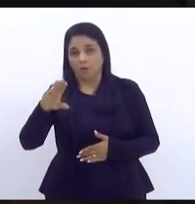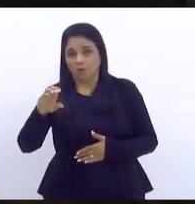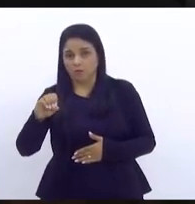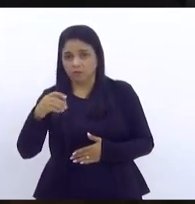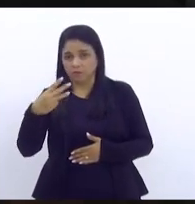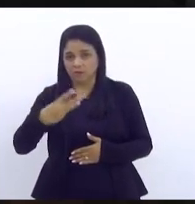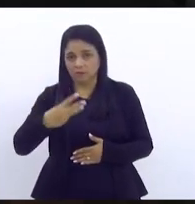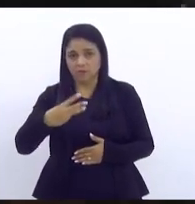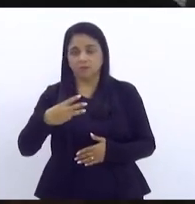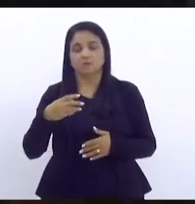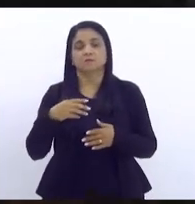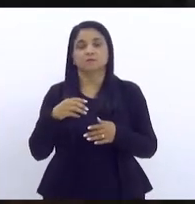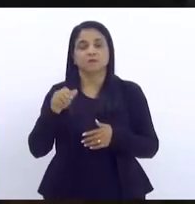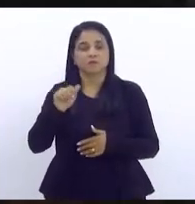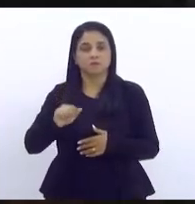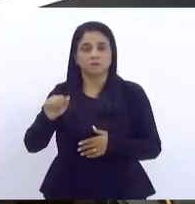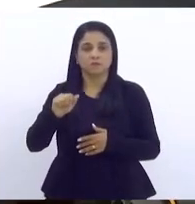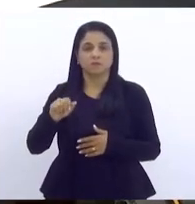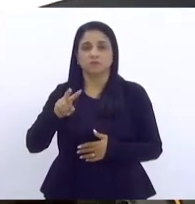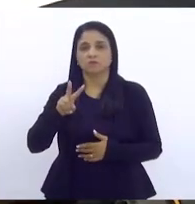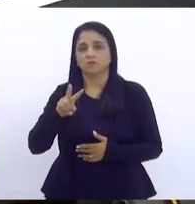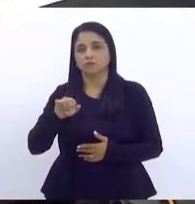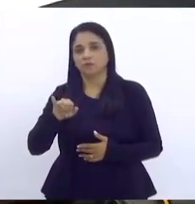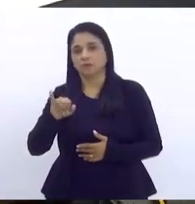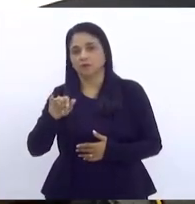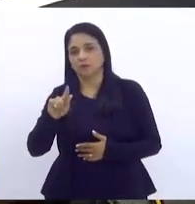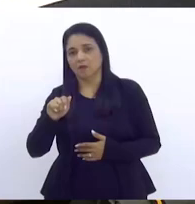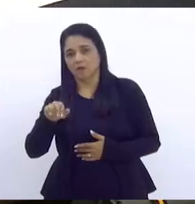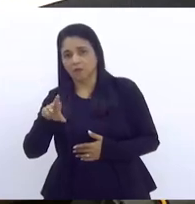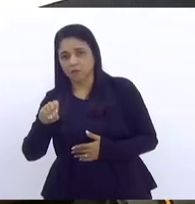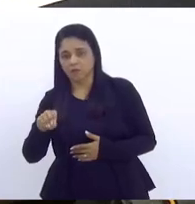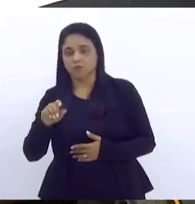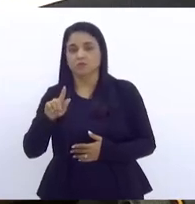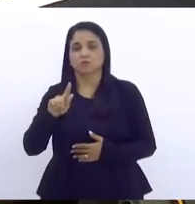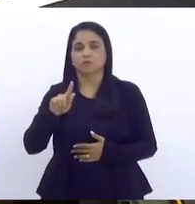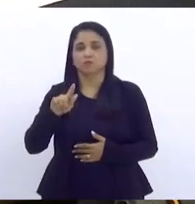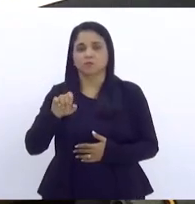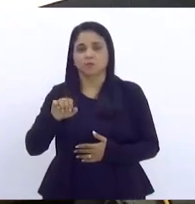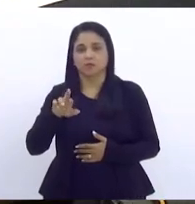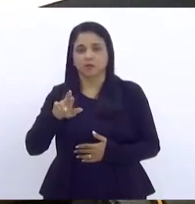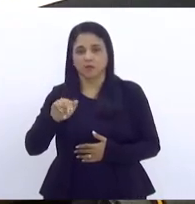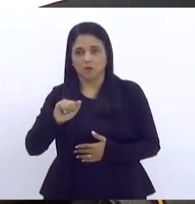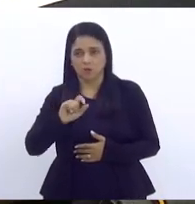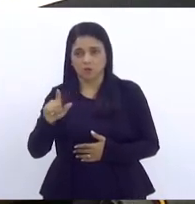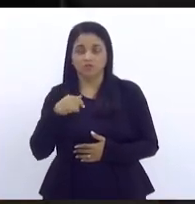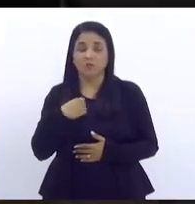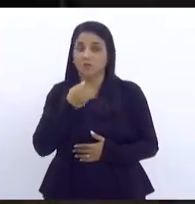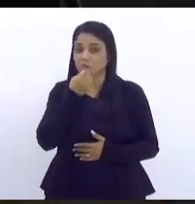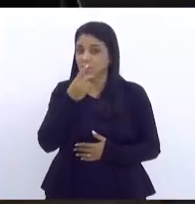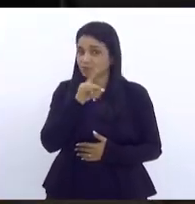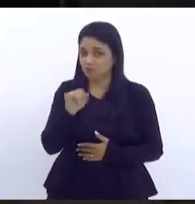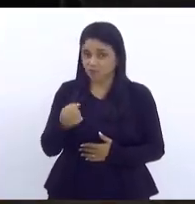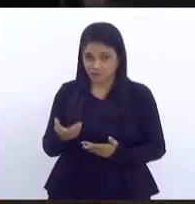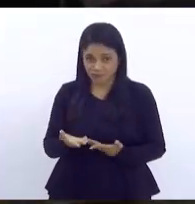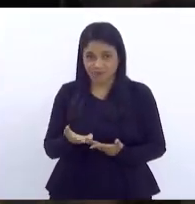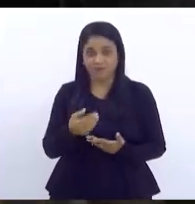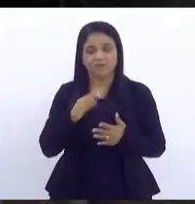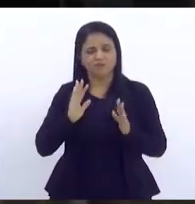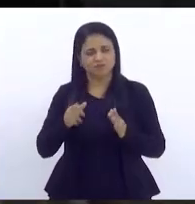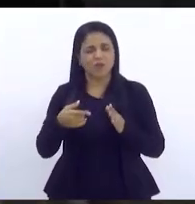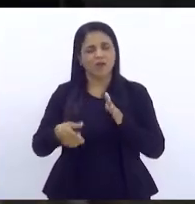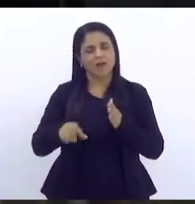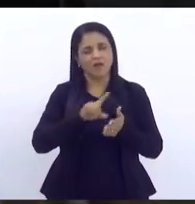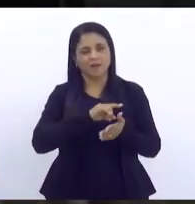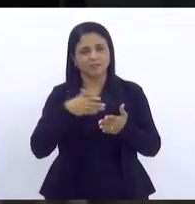de Vigário Geral bom bom dia já tive aqui várias vezes por outr outras